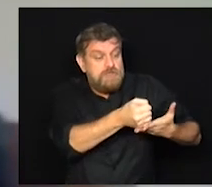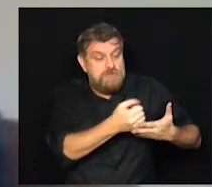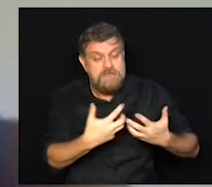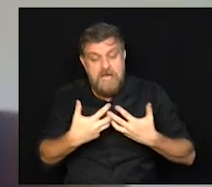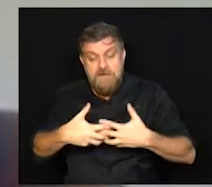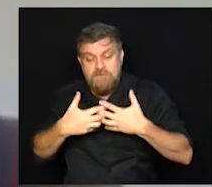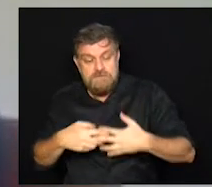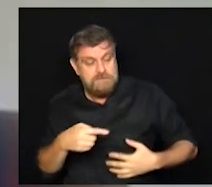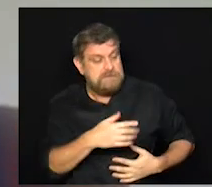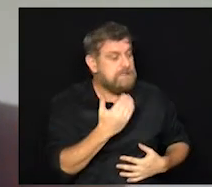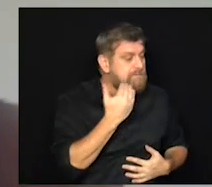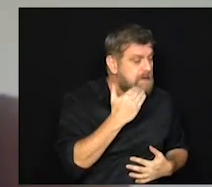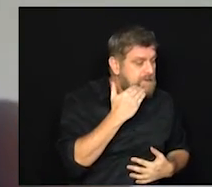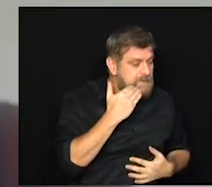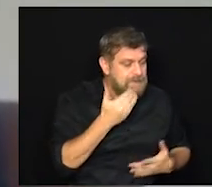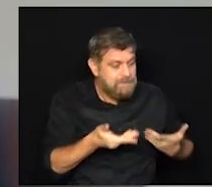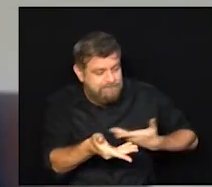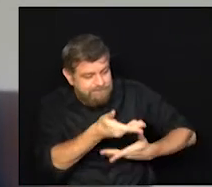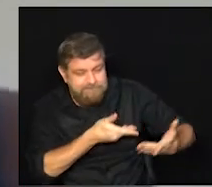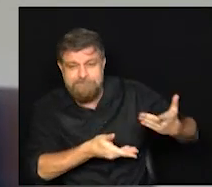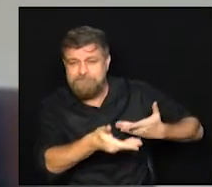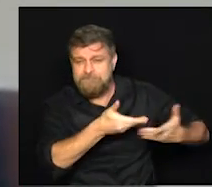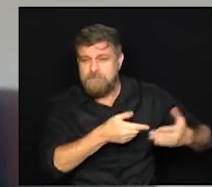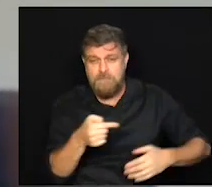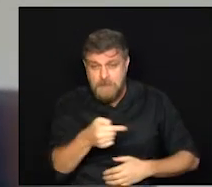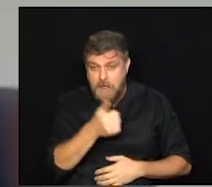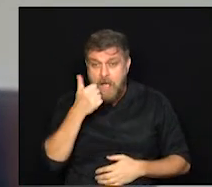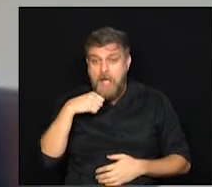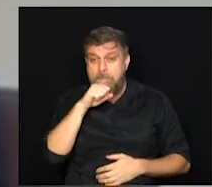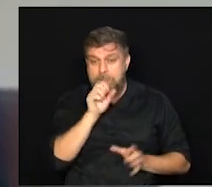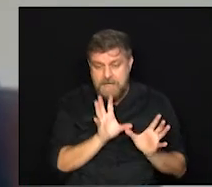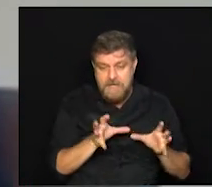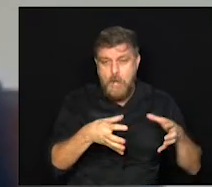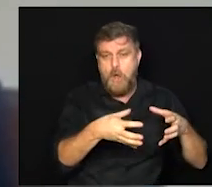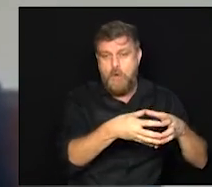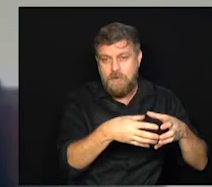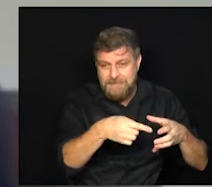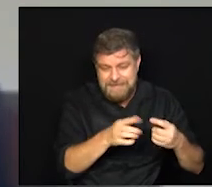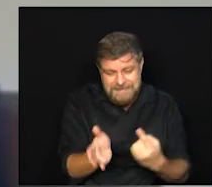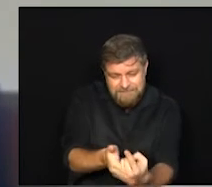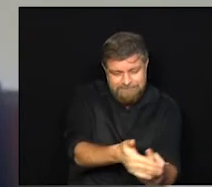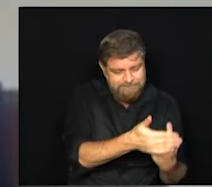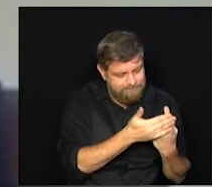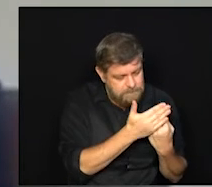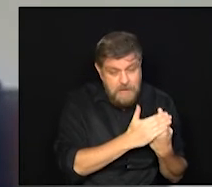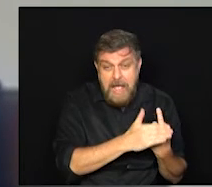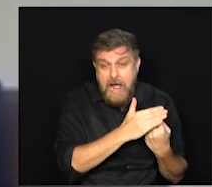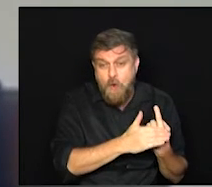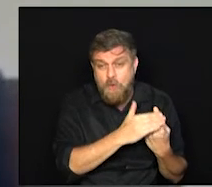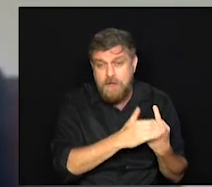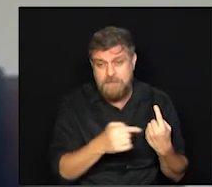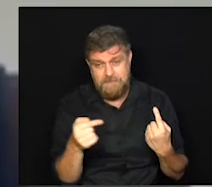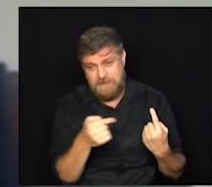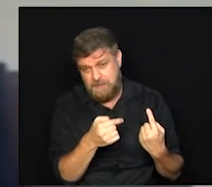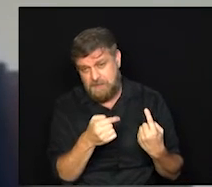onde não funciona. Isso é muito importante no acolhimento,